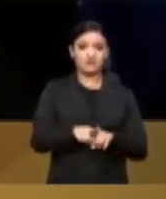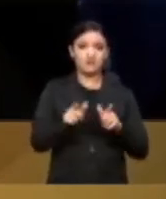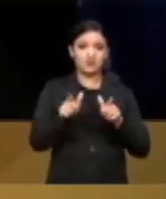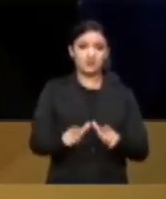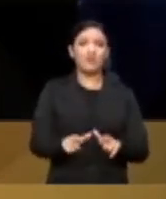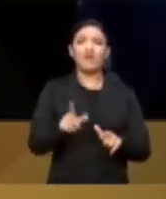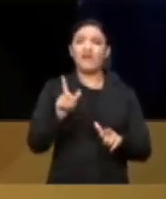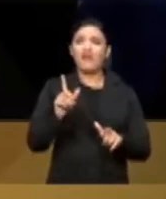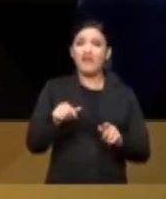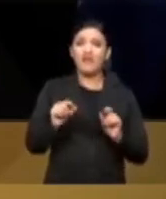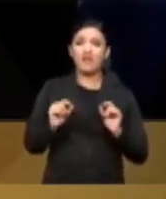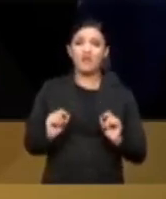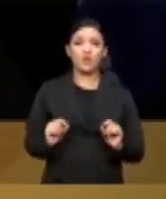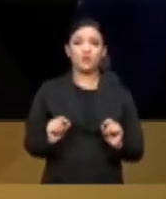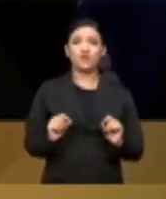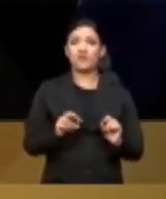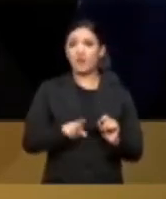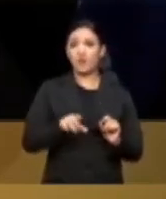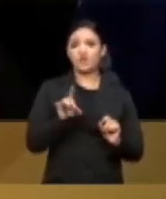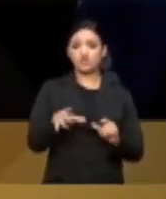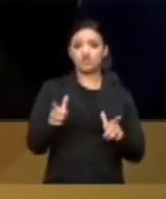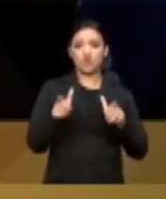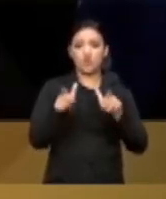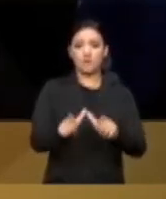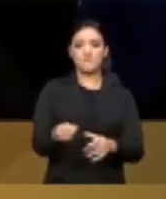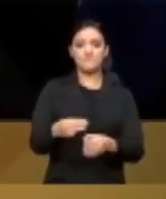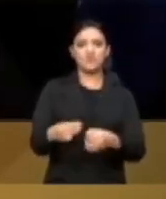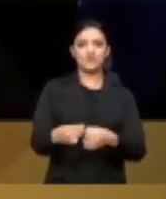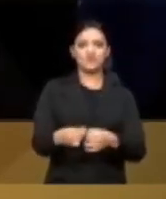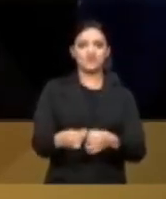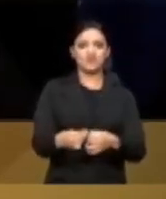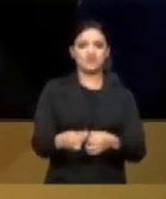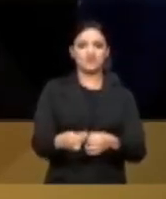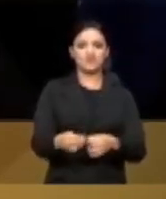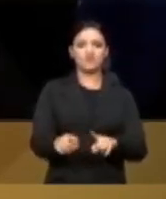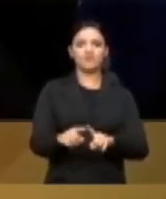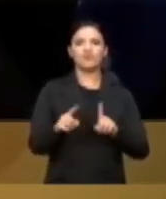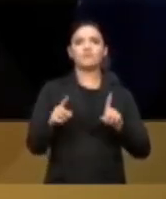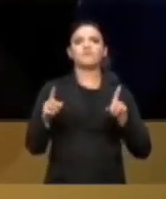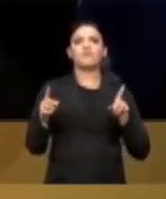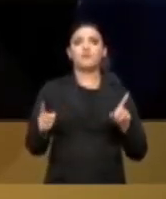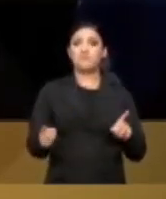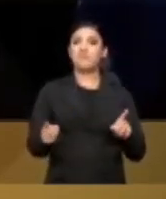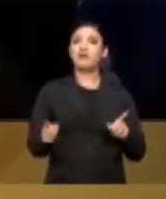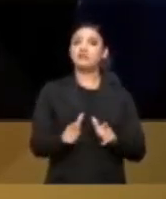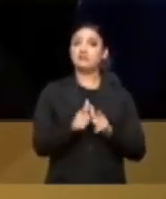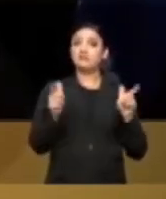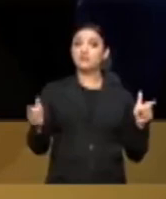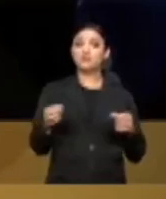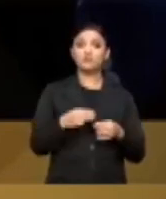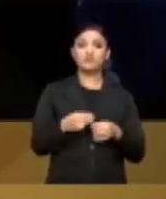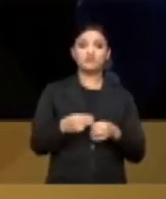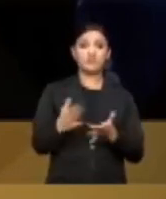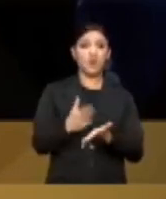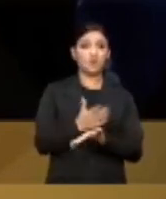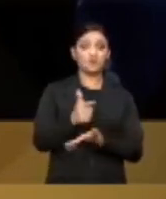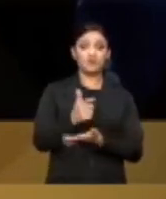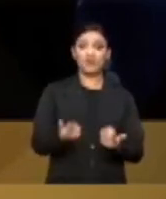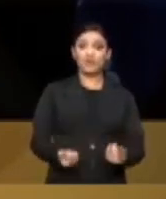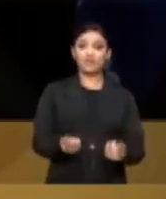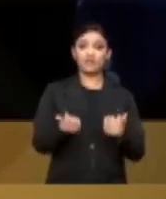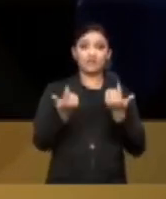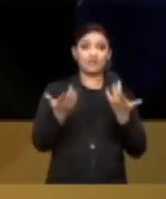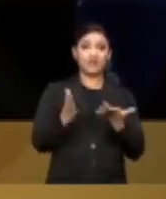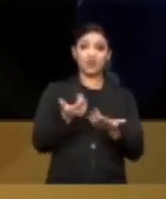a realidade municipal e, inclusive, muitos municípios sequer dispõem de condições financeiras e de